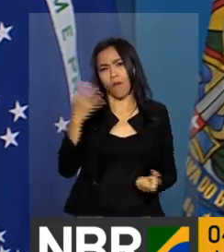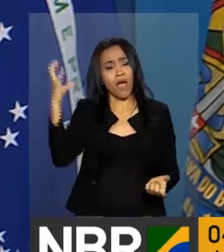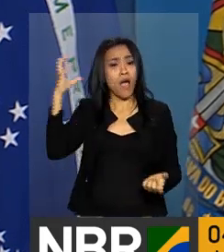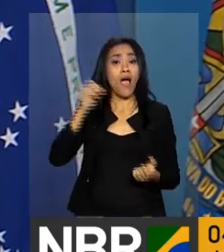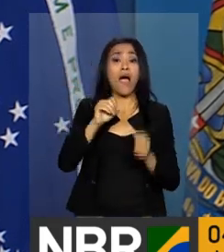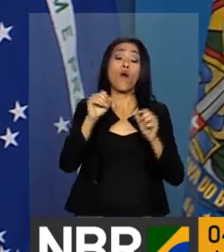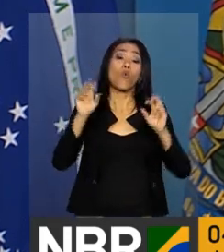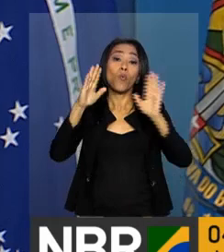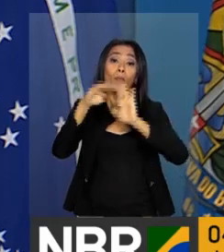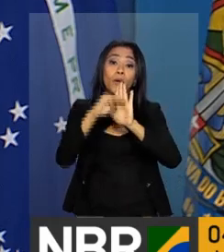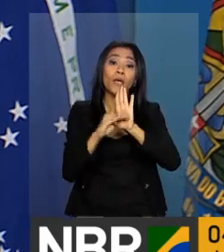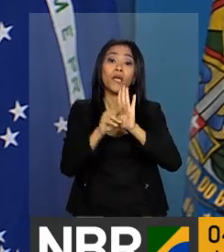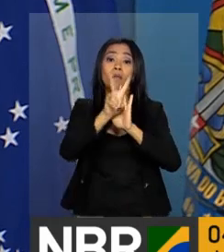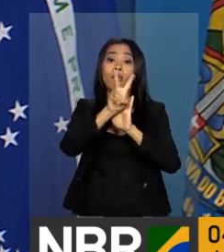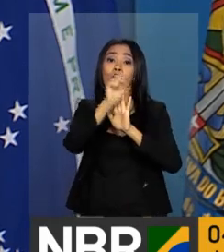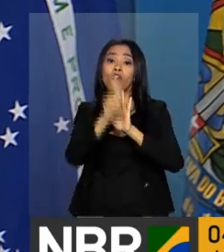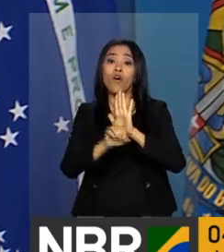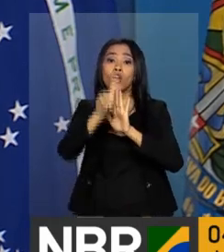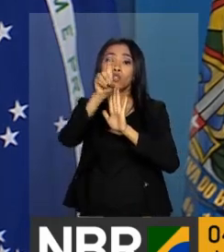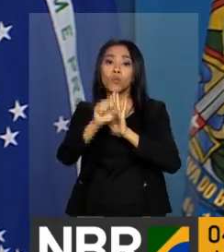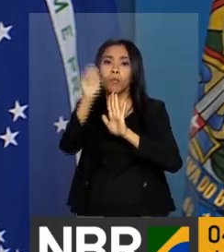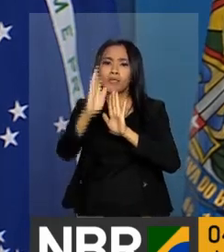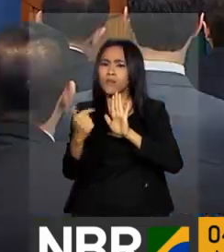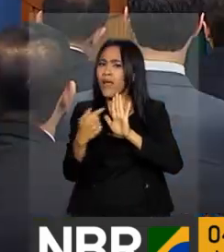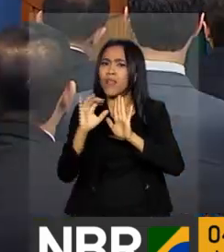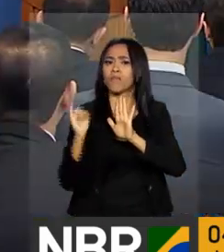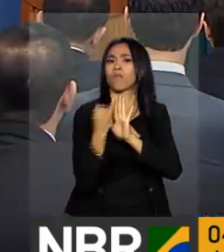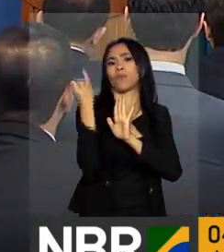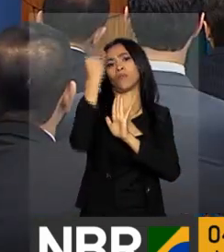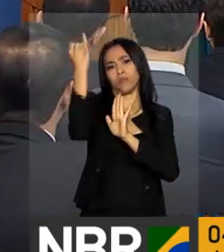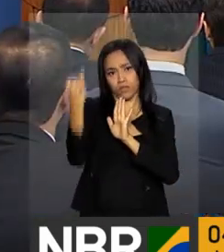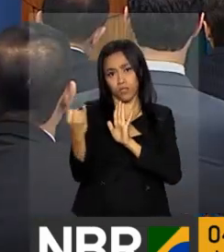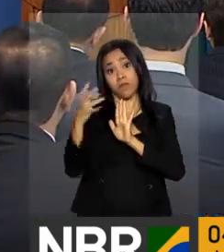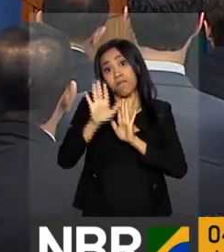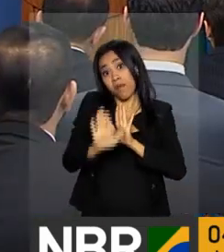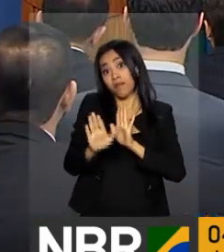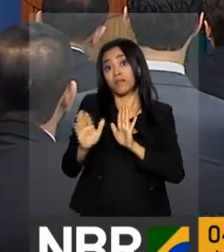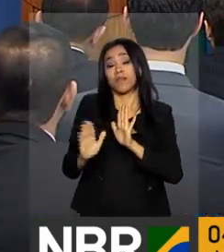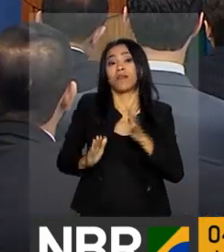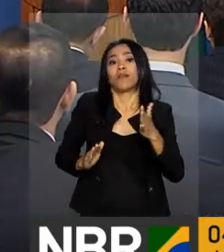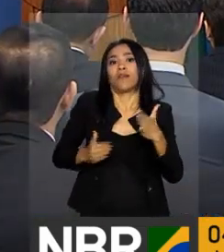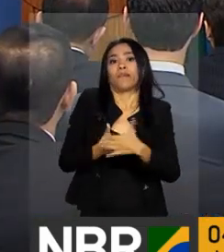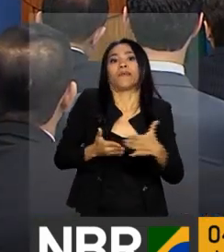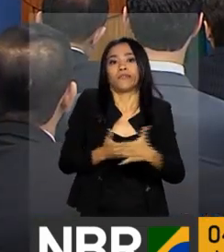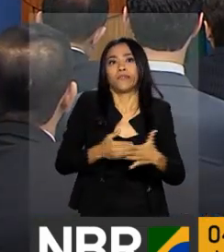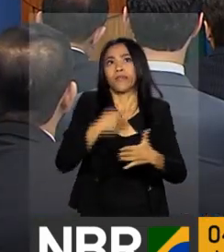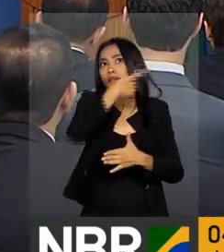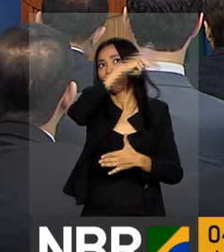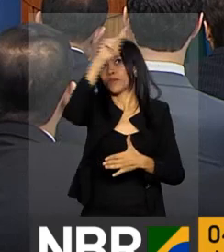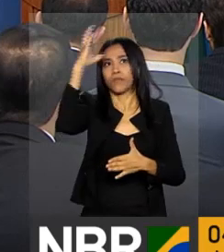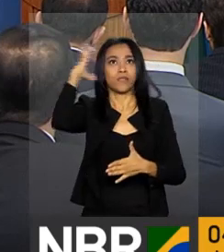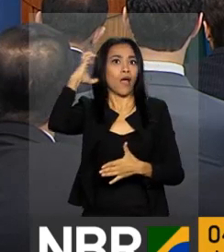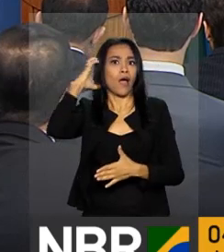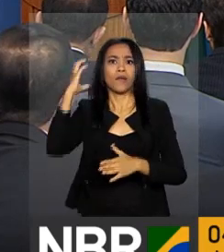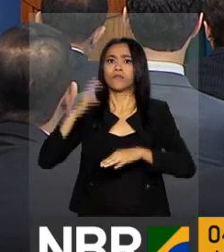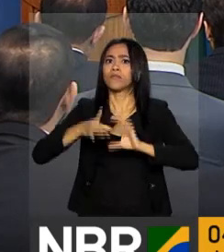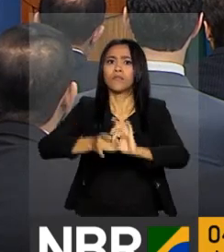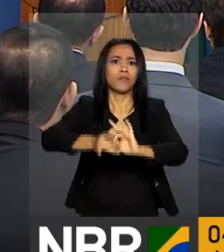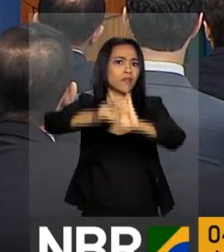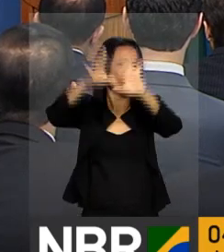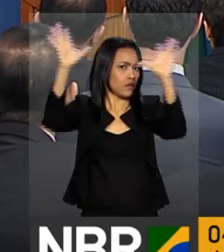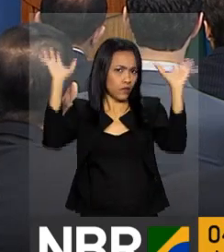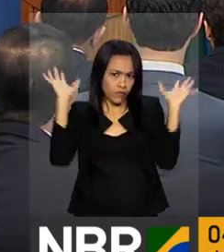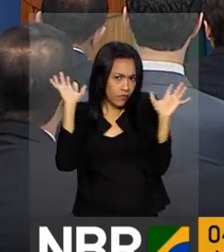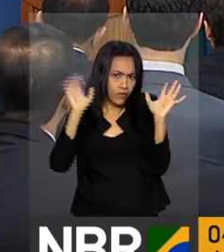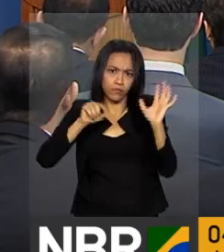é importantíssimo mas não podemos cingir e impedir que as emissoras de rádio tivessem a liberdade